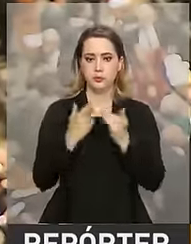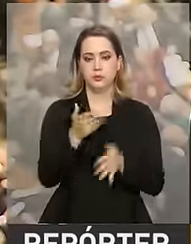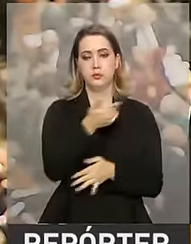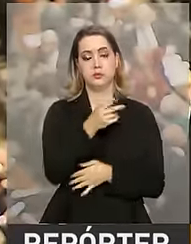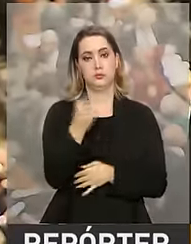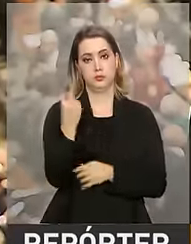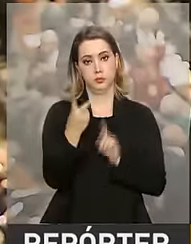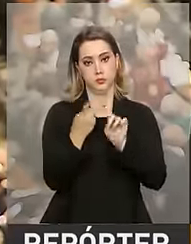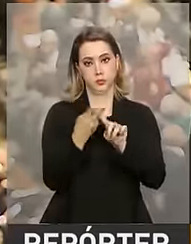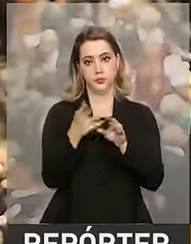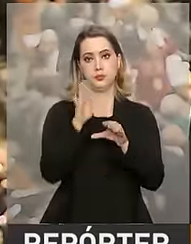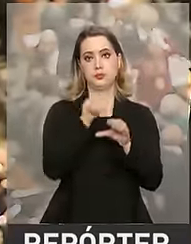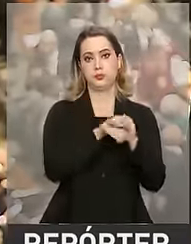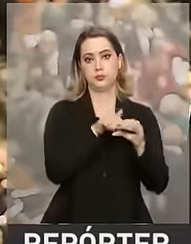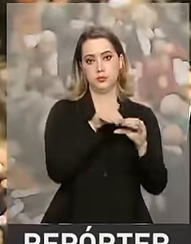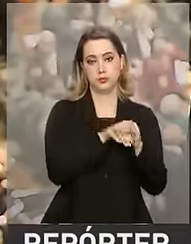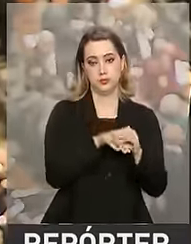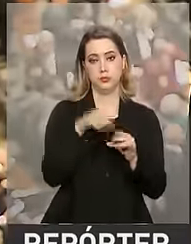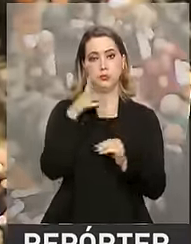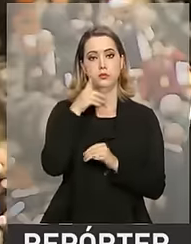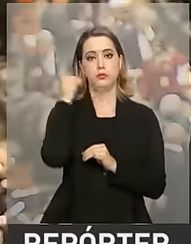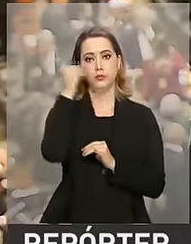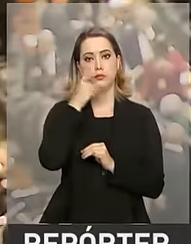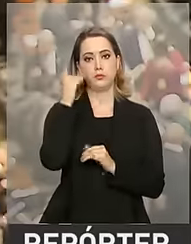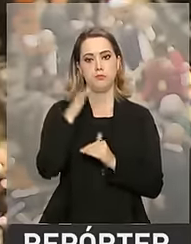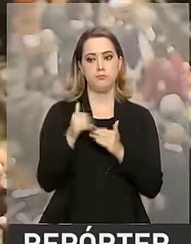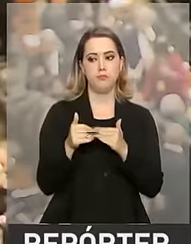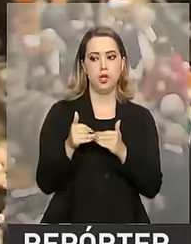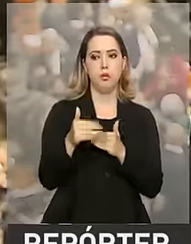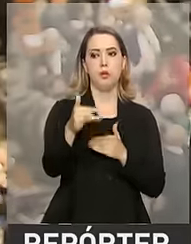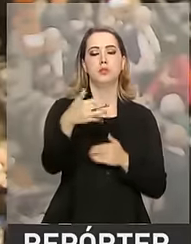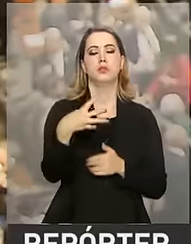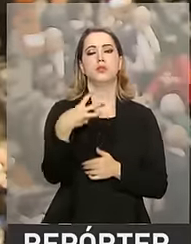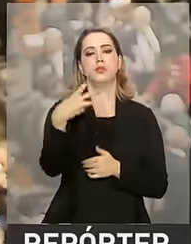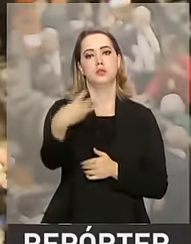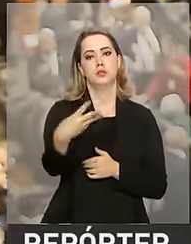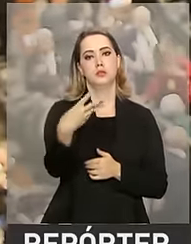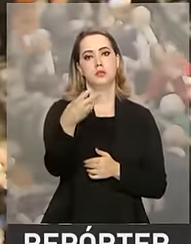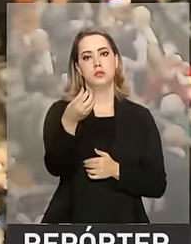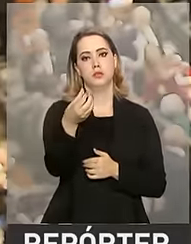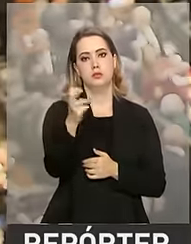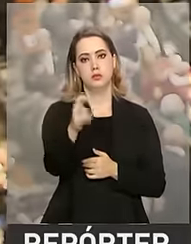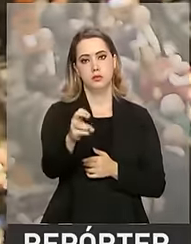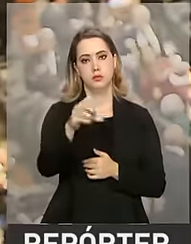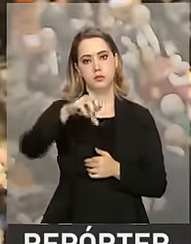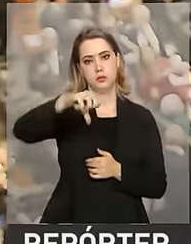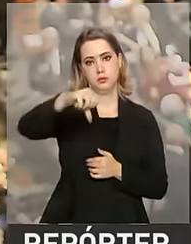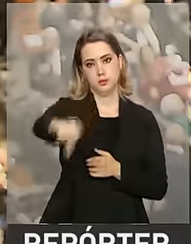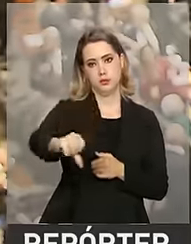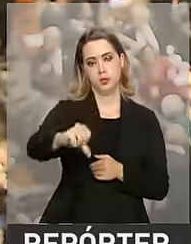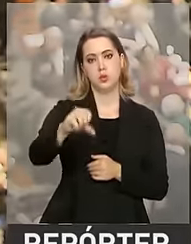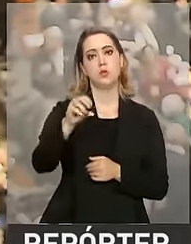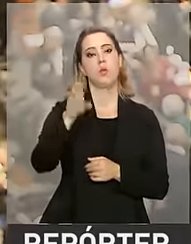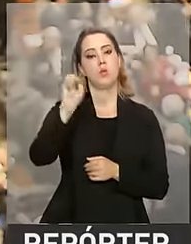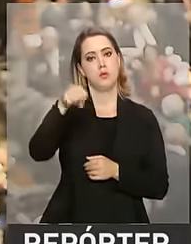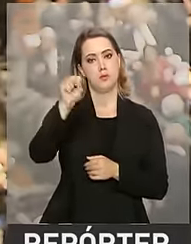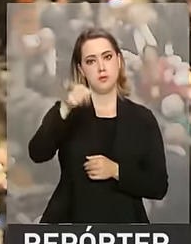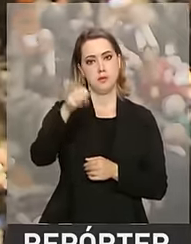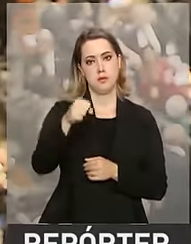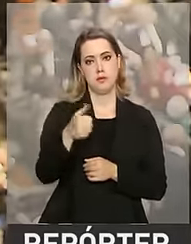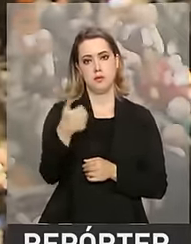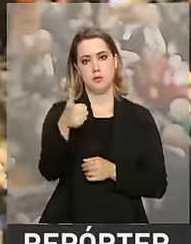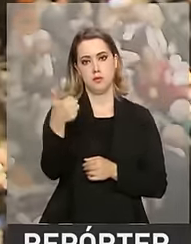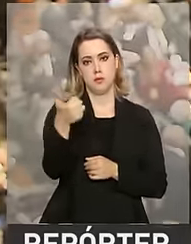em segundo turno pelos deputados com larga margem aqui na Câmara foram 359 votos favoráveis e